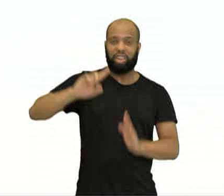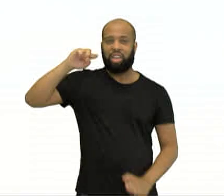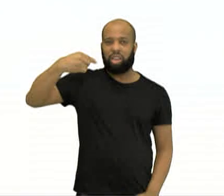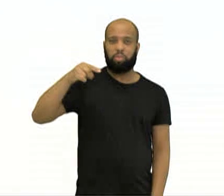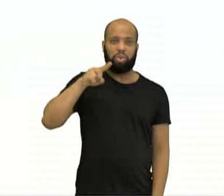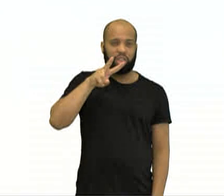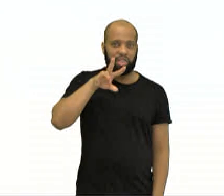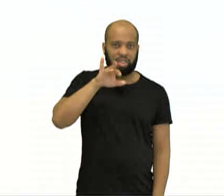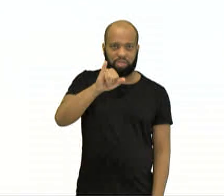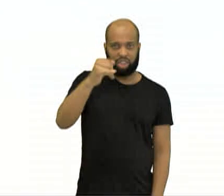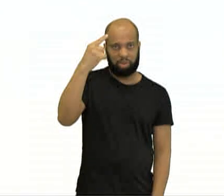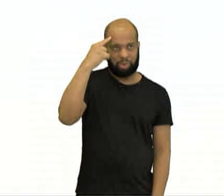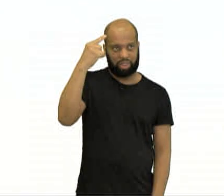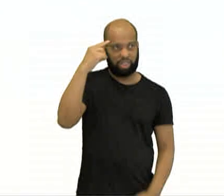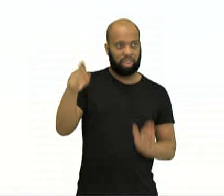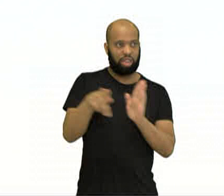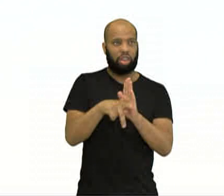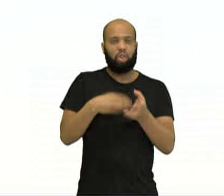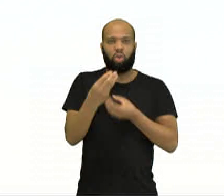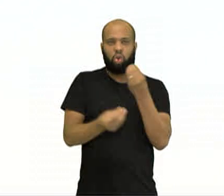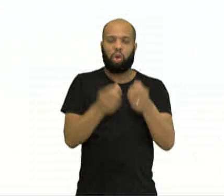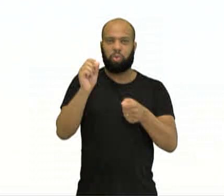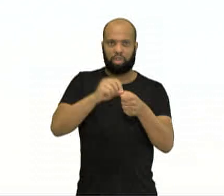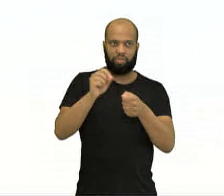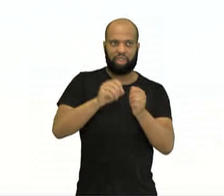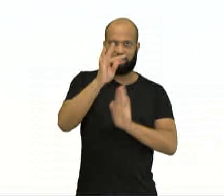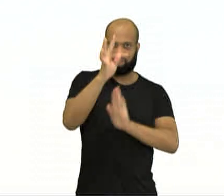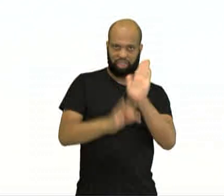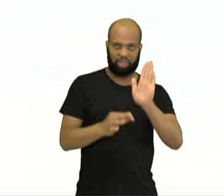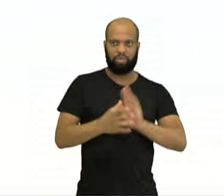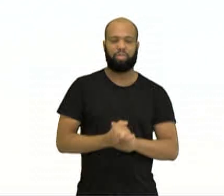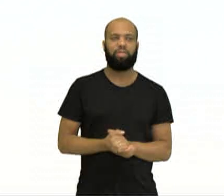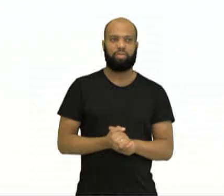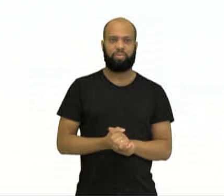na composição do texto.